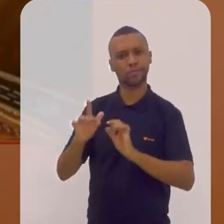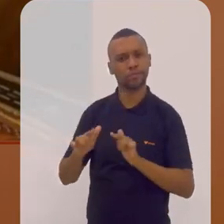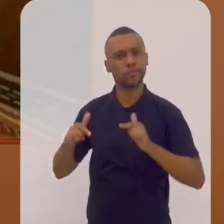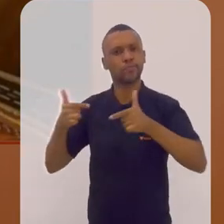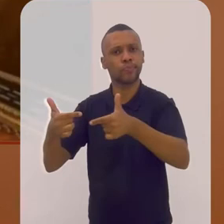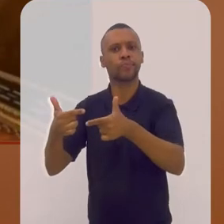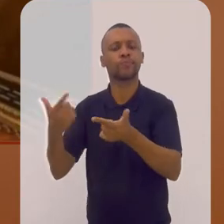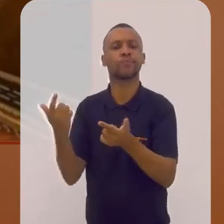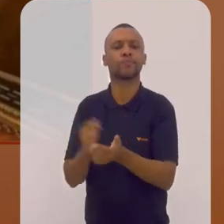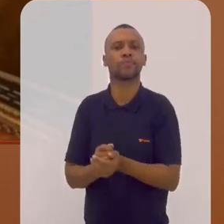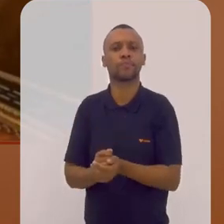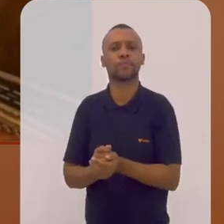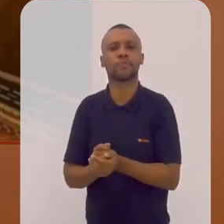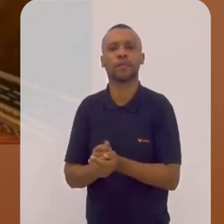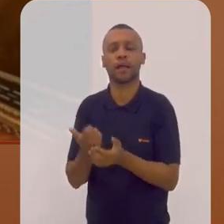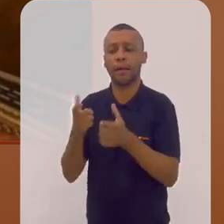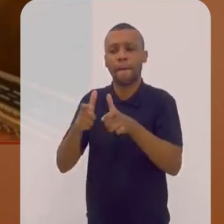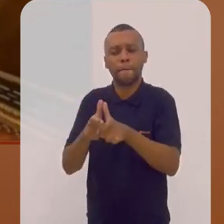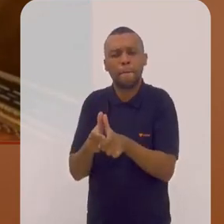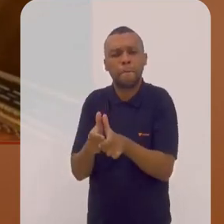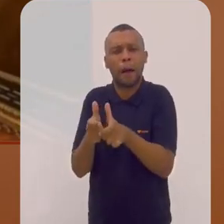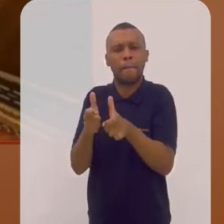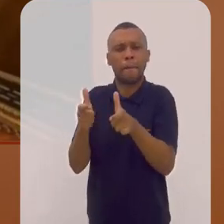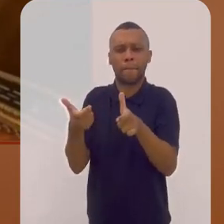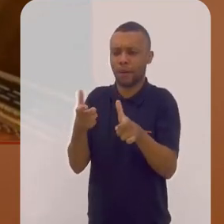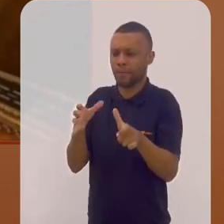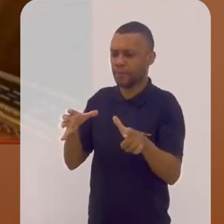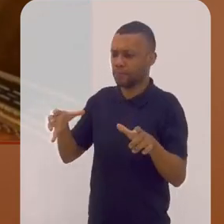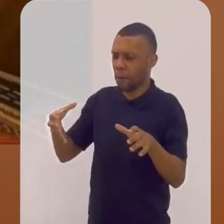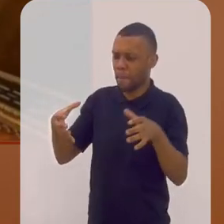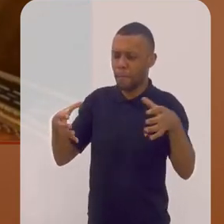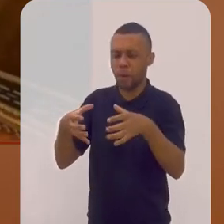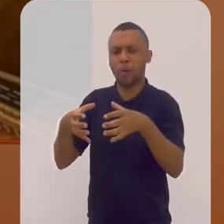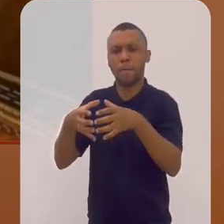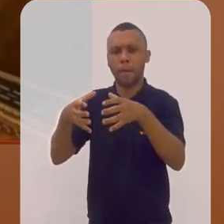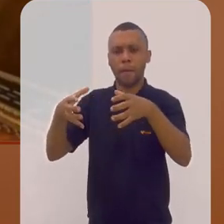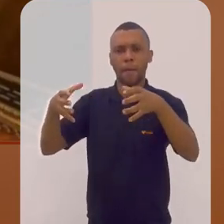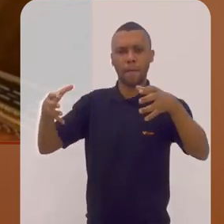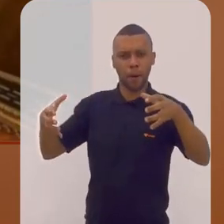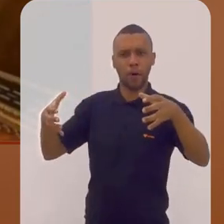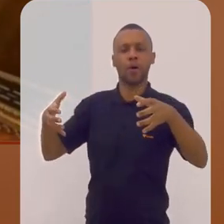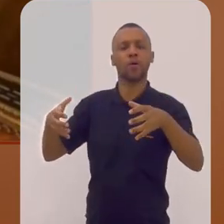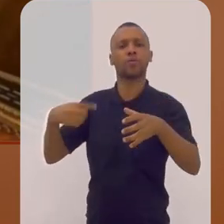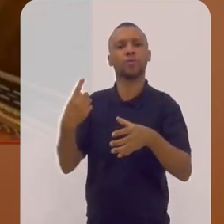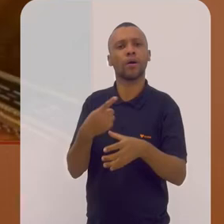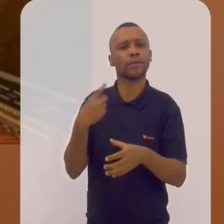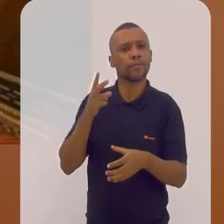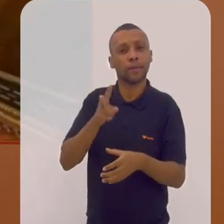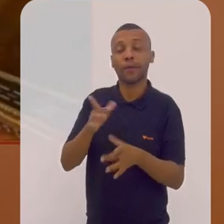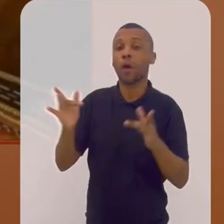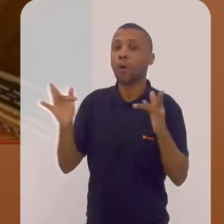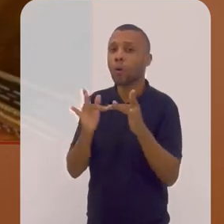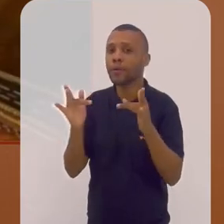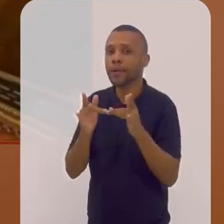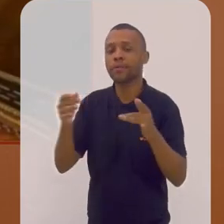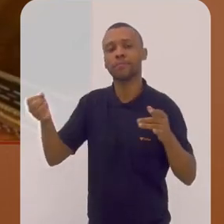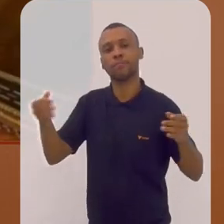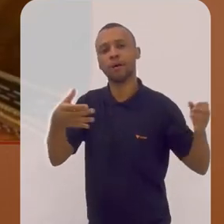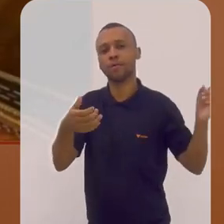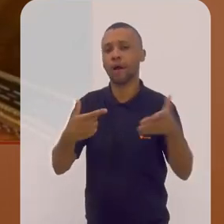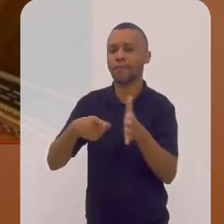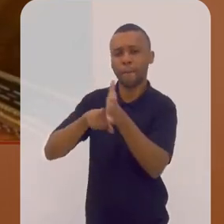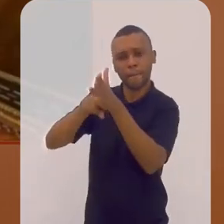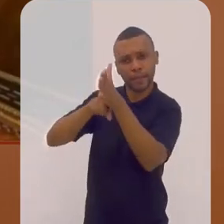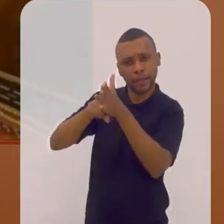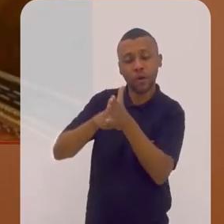nossa parte, estendendo ao máximo essa rede, estamos sempre em contato com novos